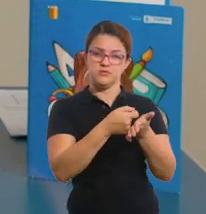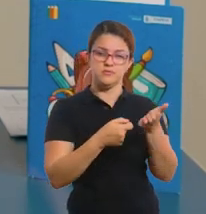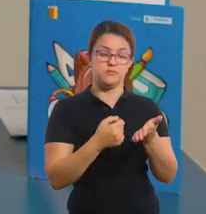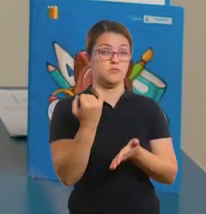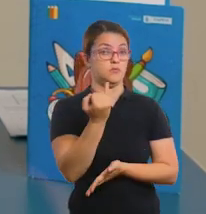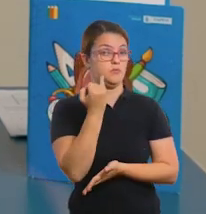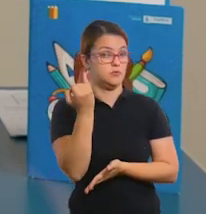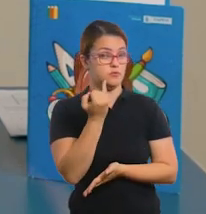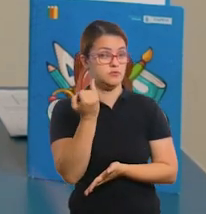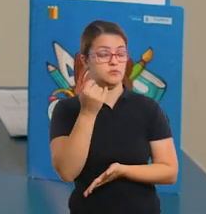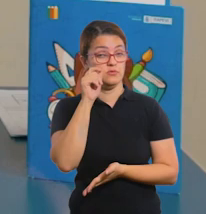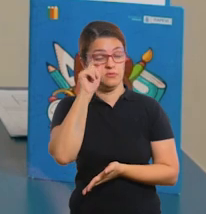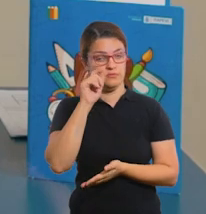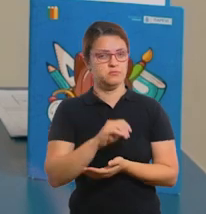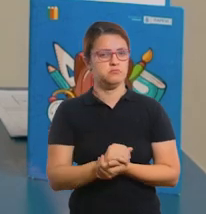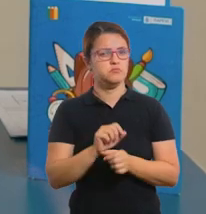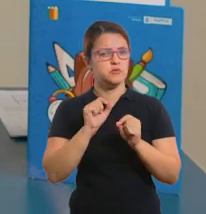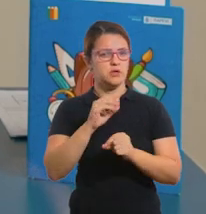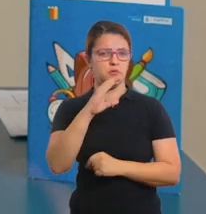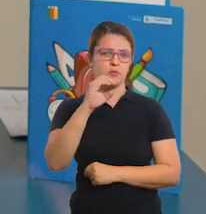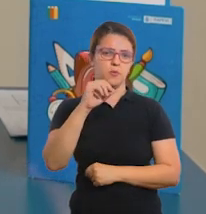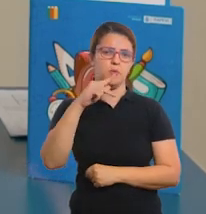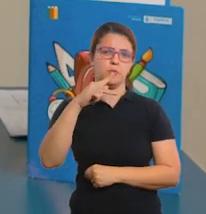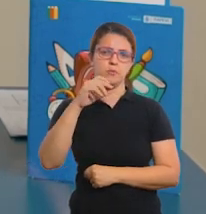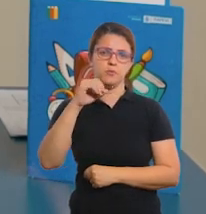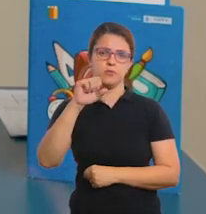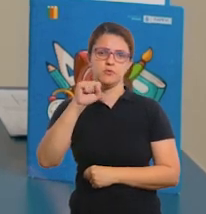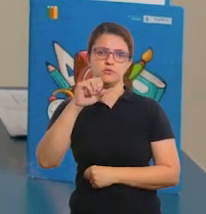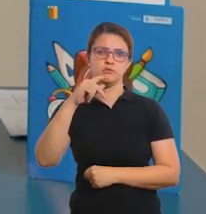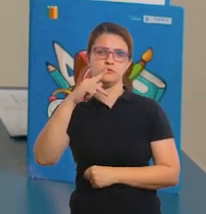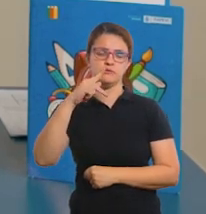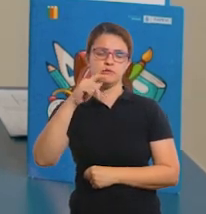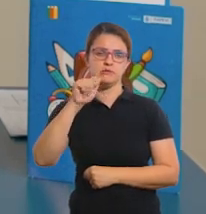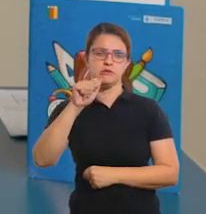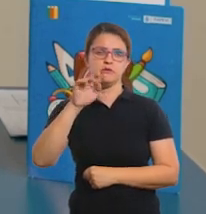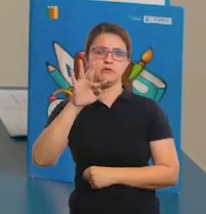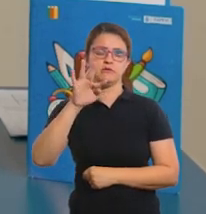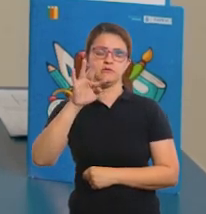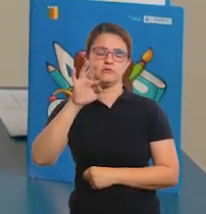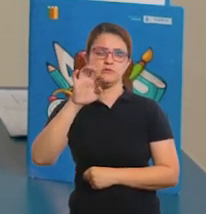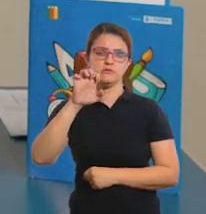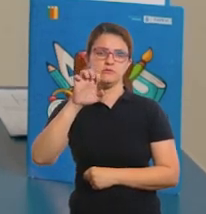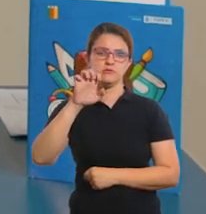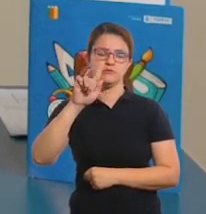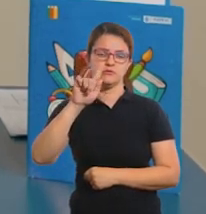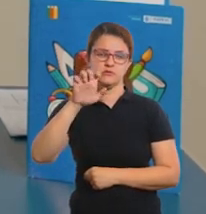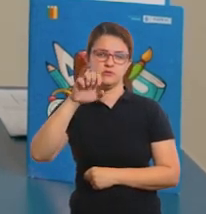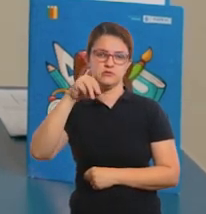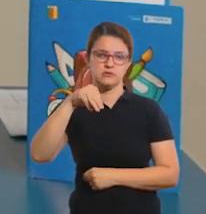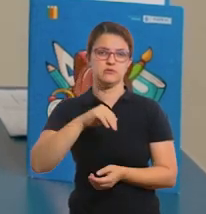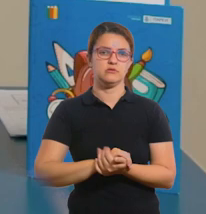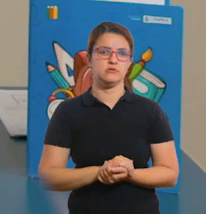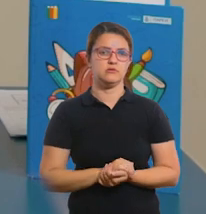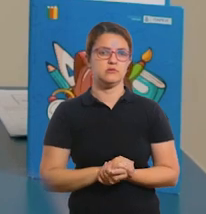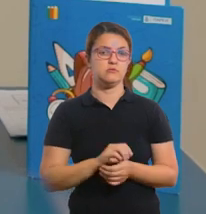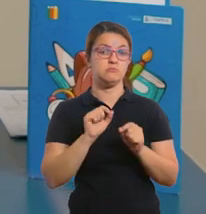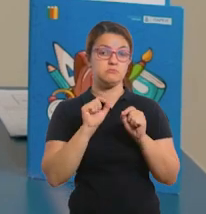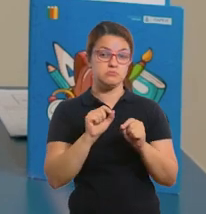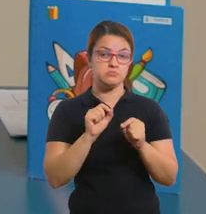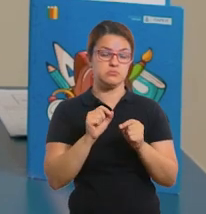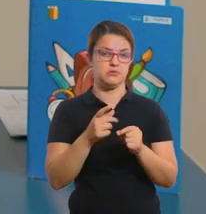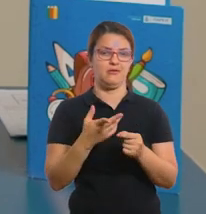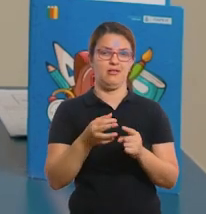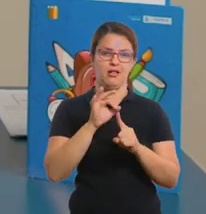na rotina, que é a importância da compostagem. Compostagem é a prática da reciclagem de matéria